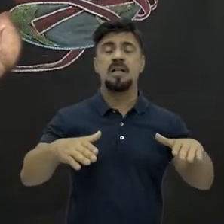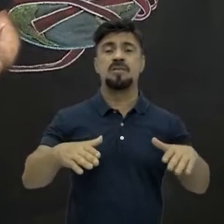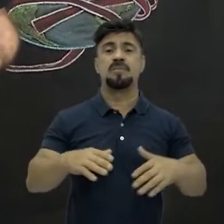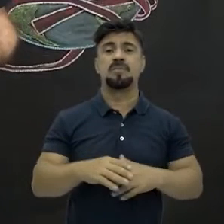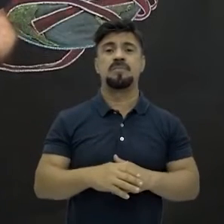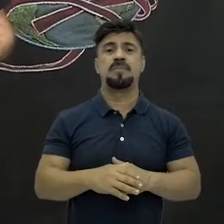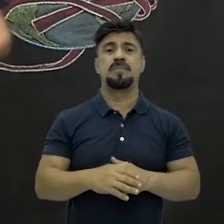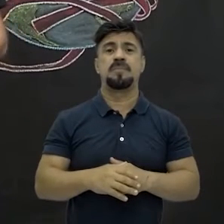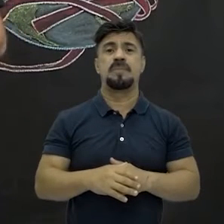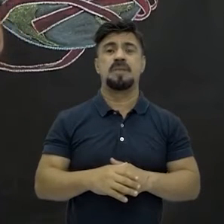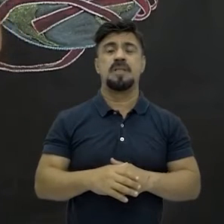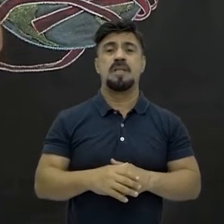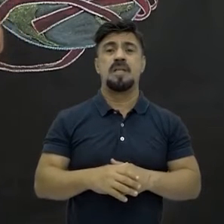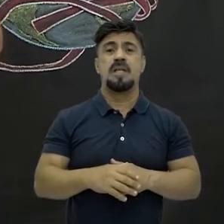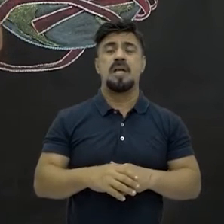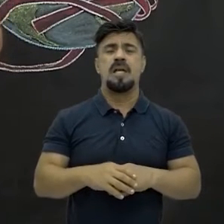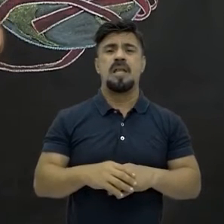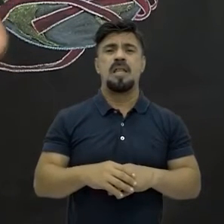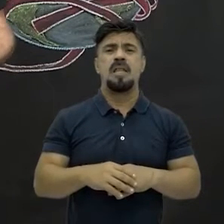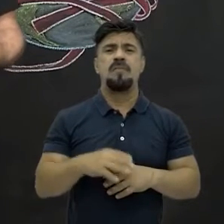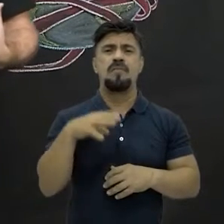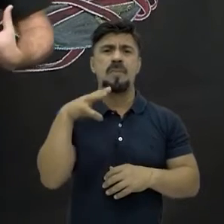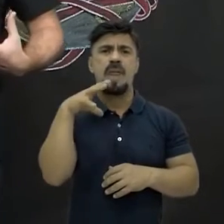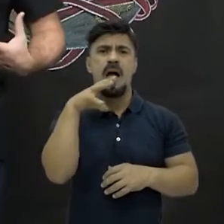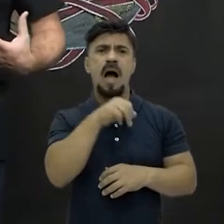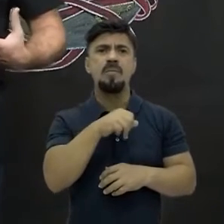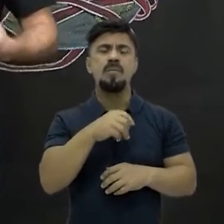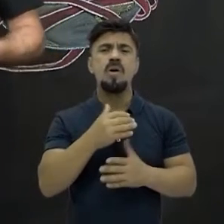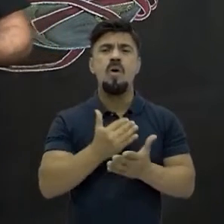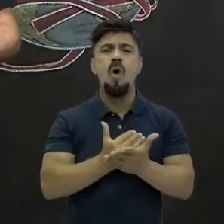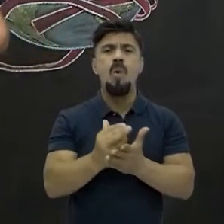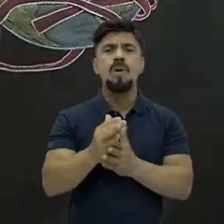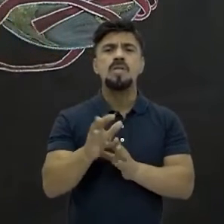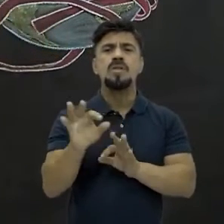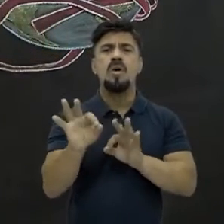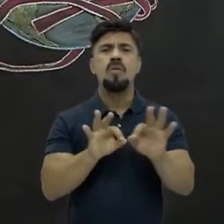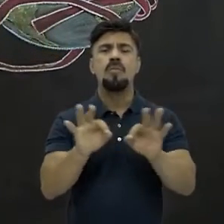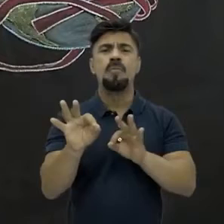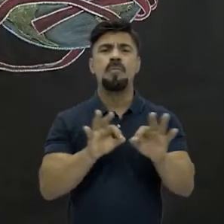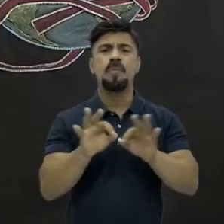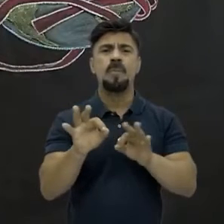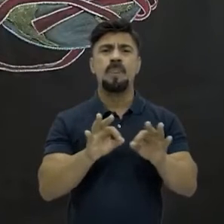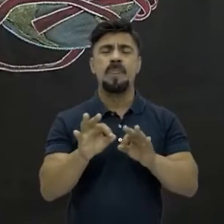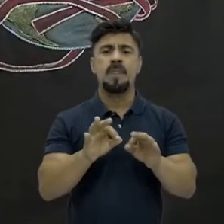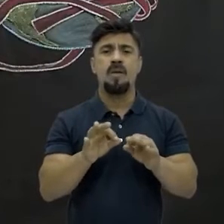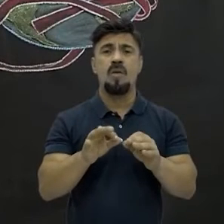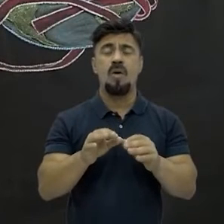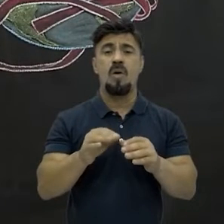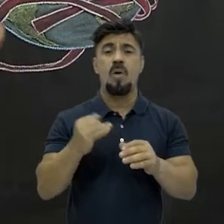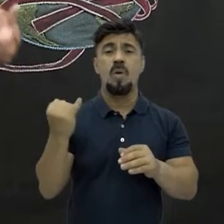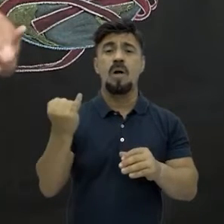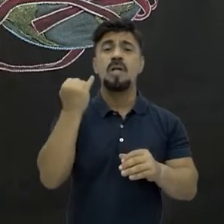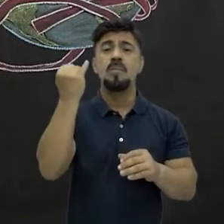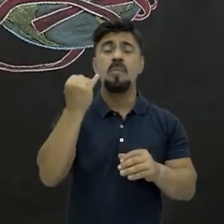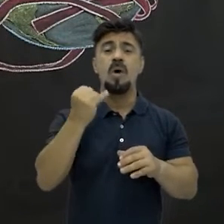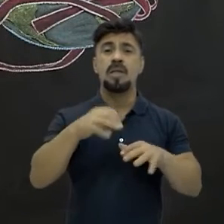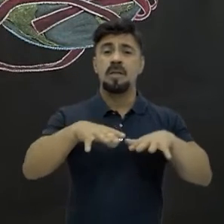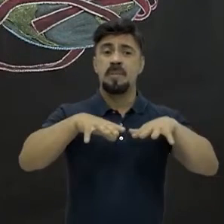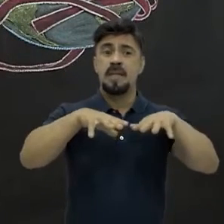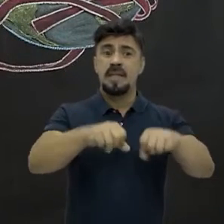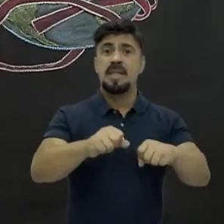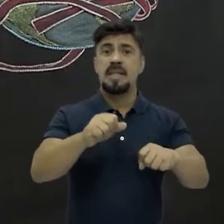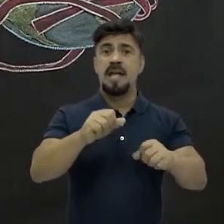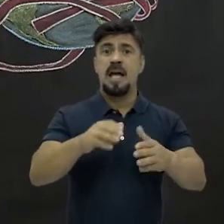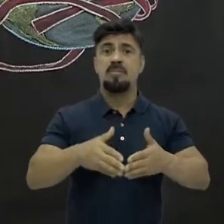Pacífico. Demorou muito pouco para eles começarem a formar aí uma esquadra importante para dominar os mares